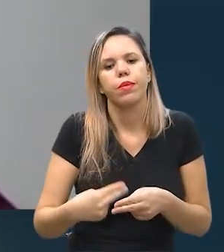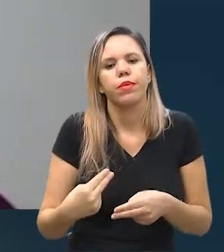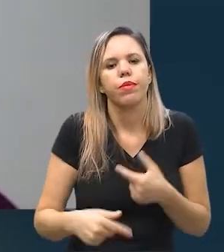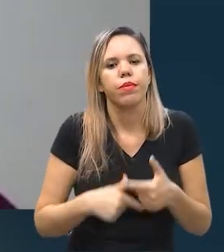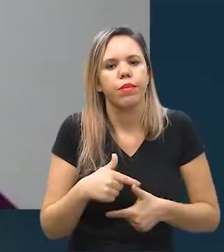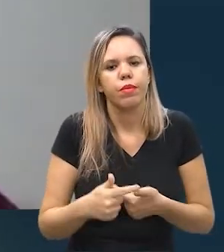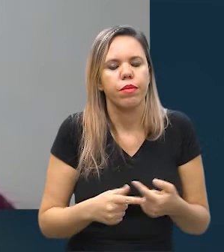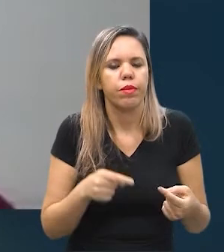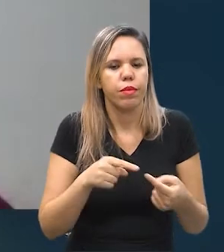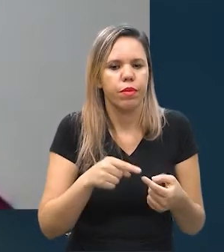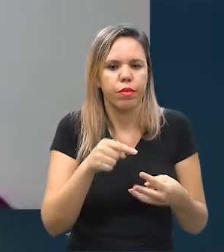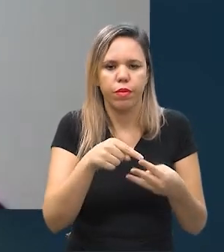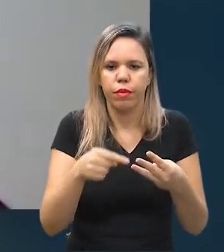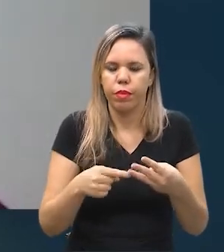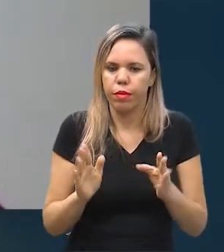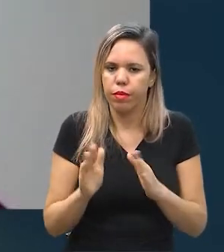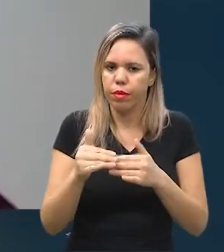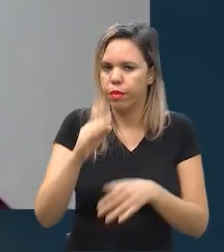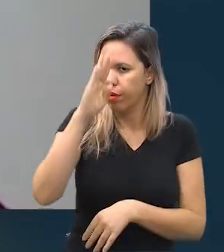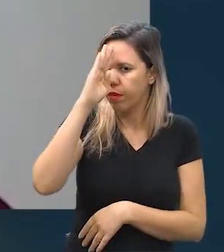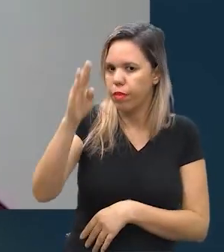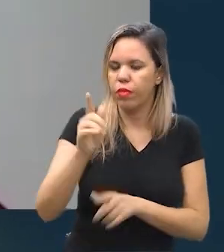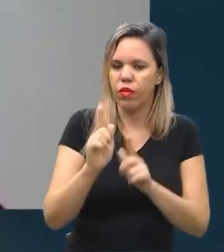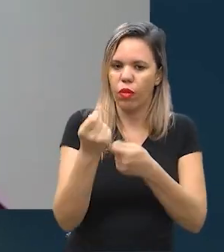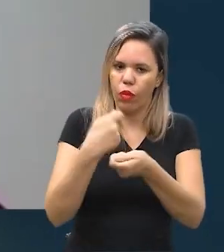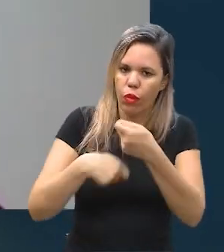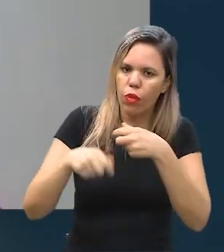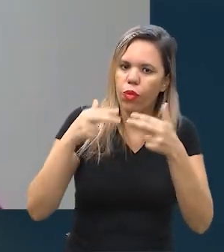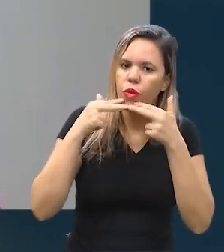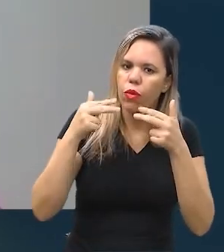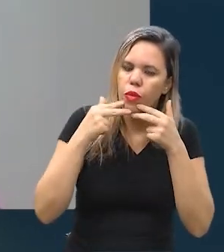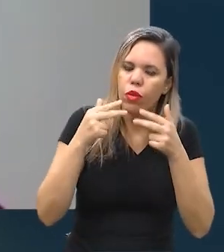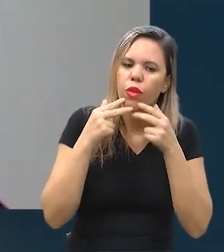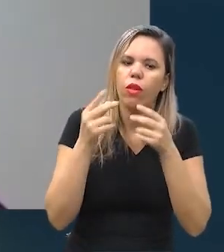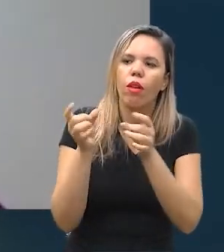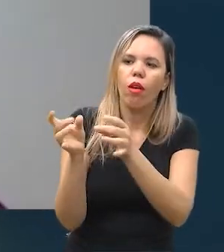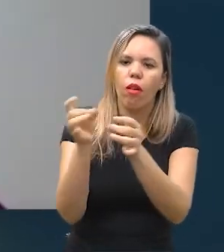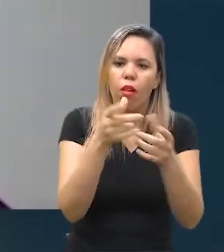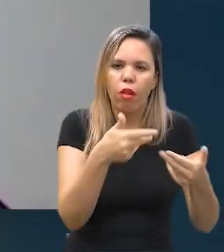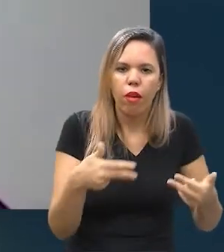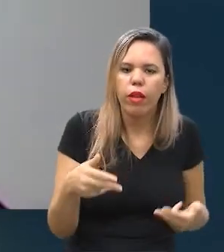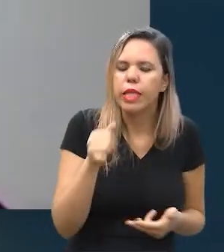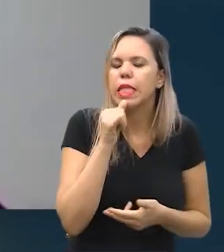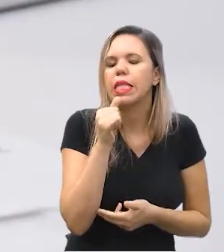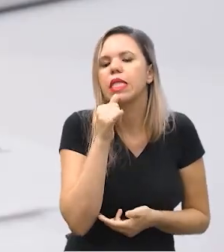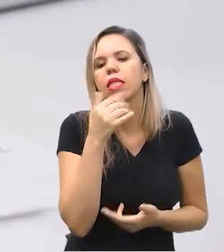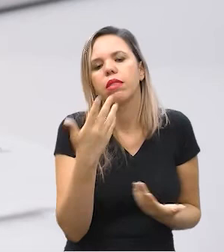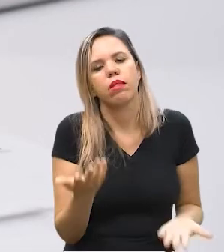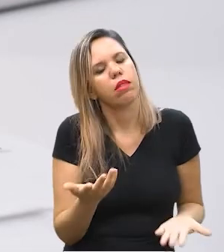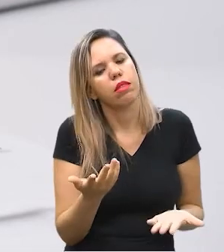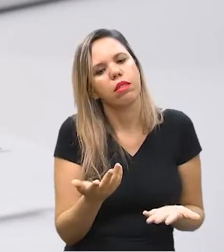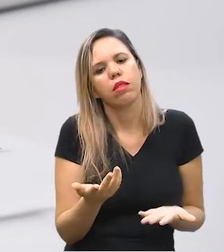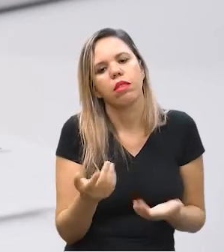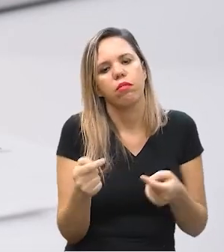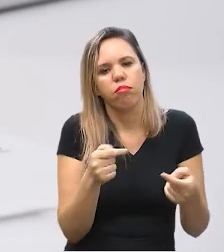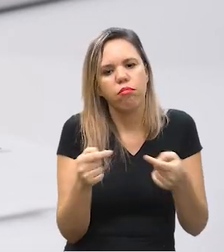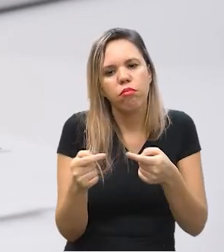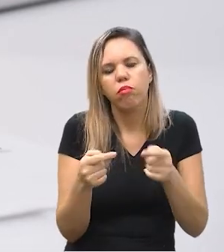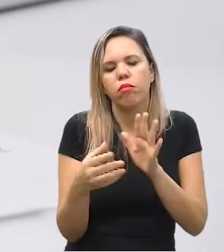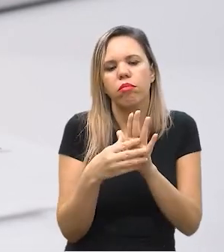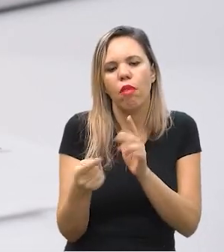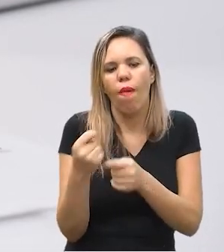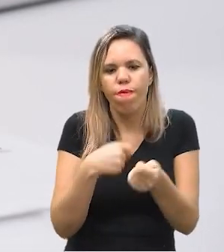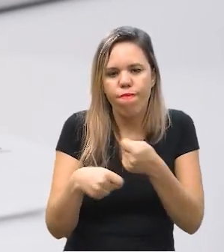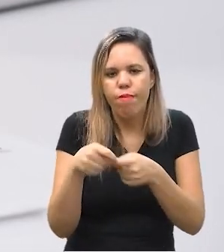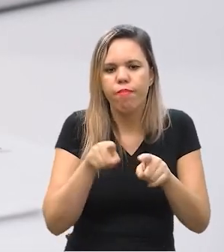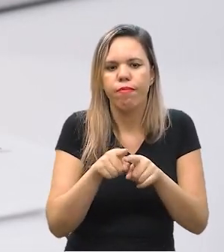trabalha com três focos principais, né? Que é a gestão, inovação e mercado. Então, falamos de alguns pontos de mercado, de modelo de negócio,